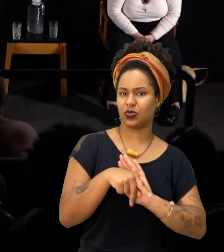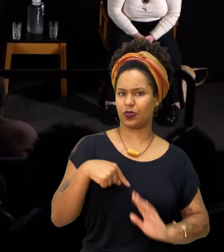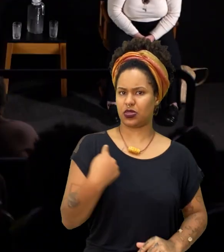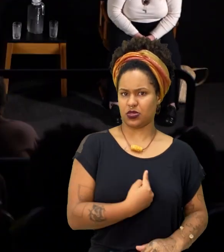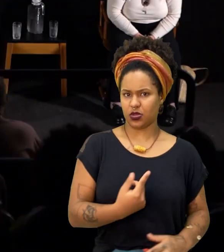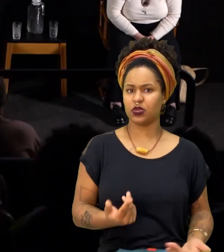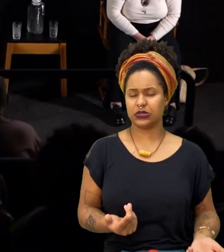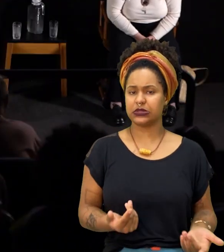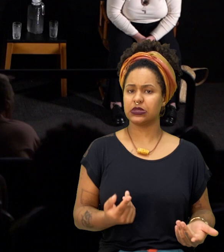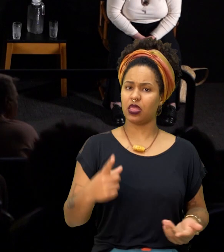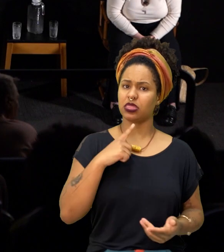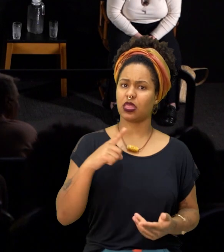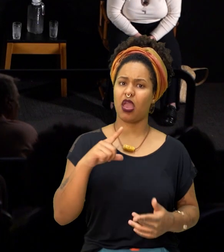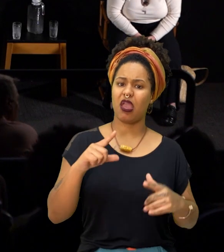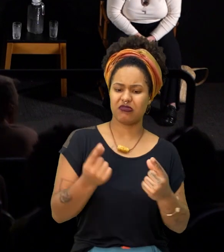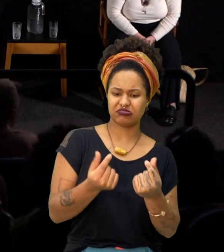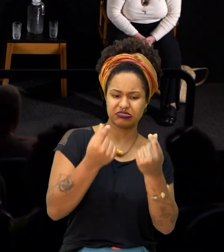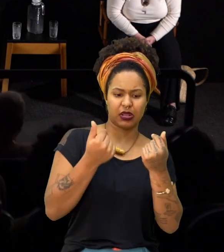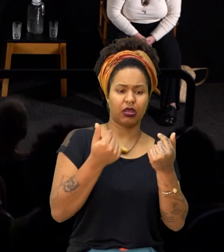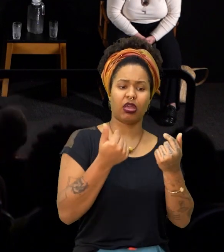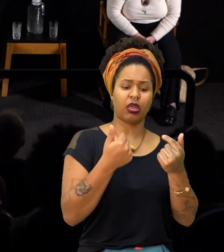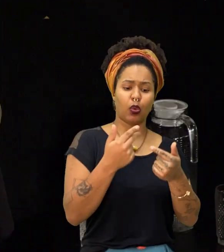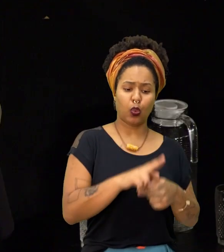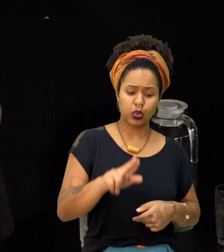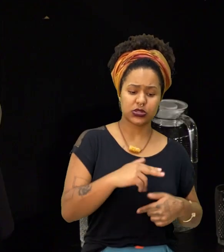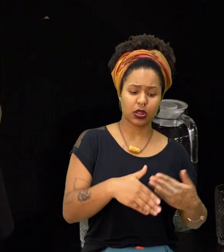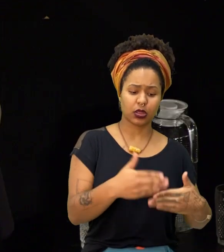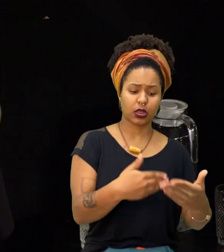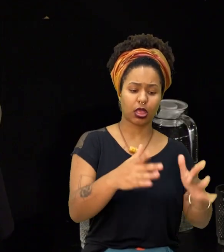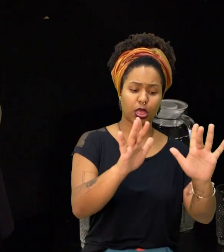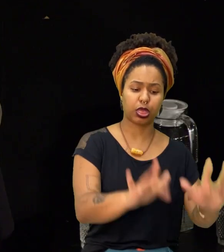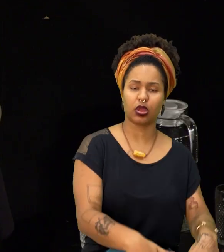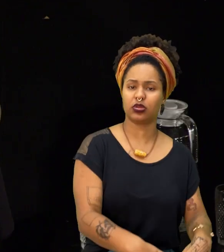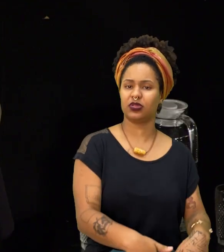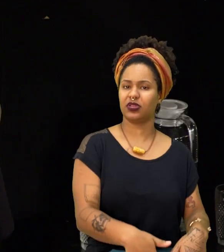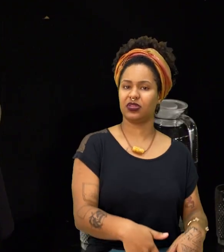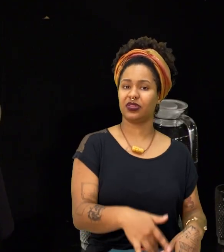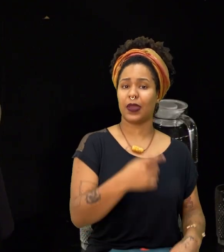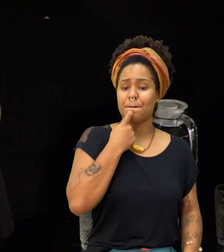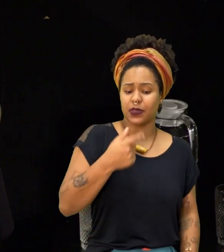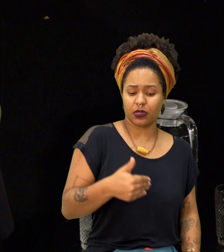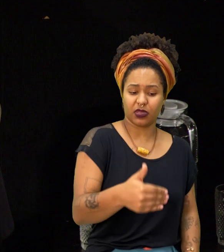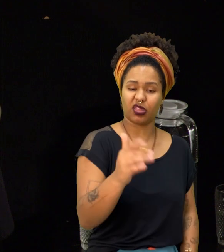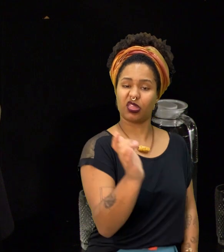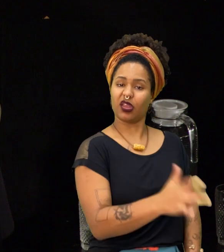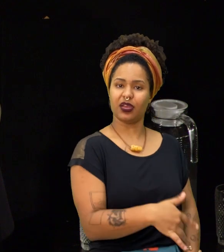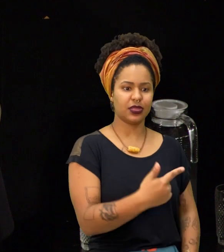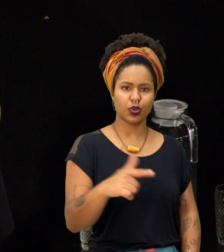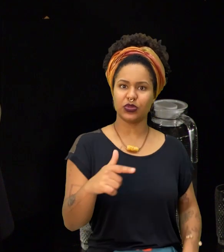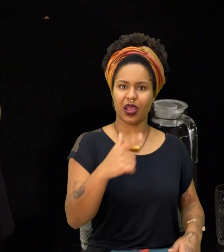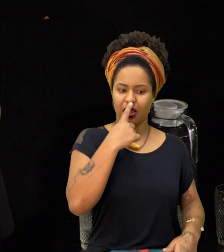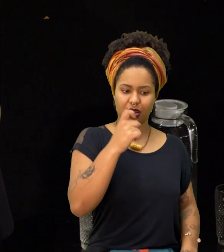que tem curta duração, que não tem destino adequado, né, e